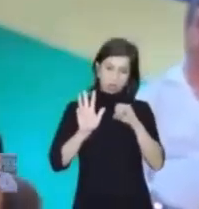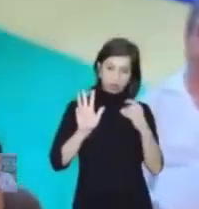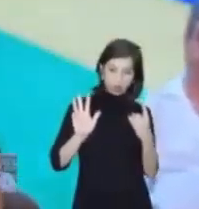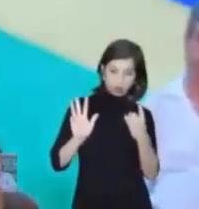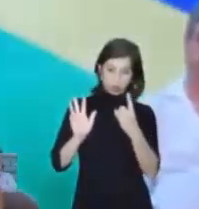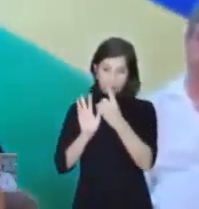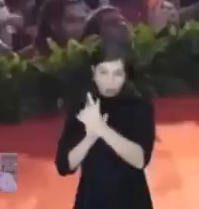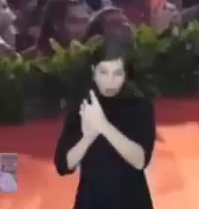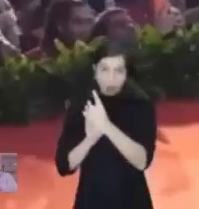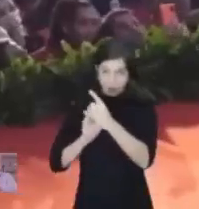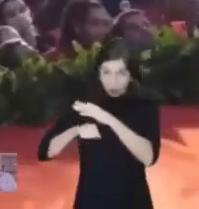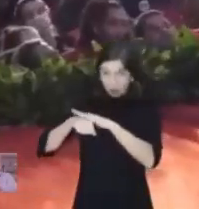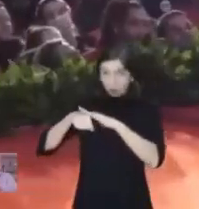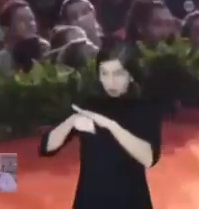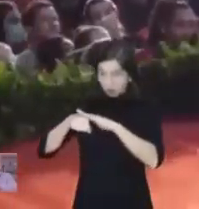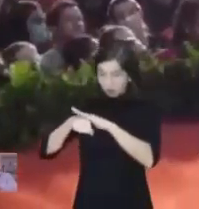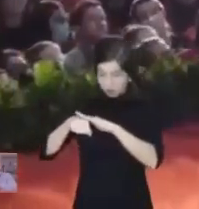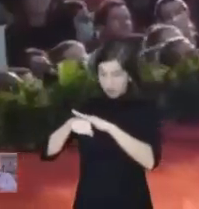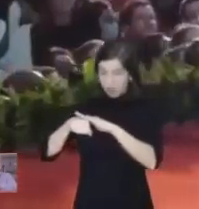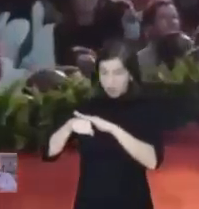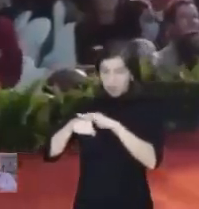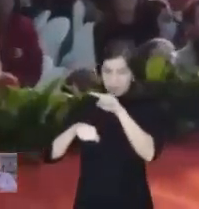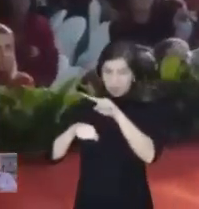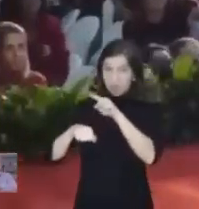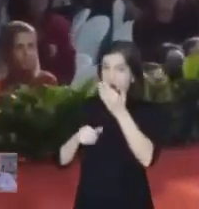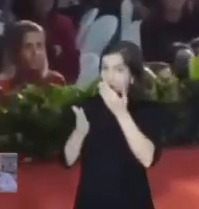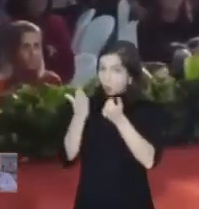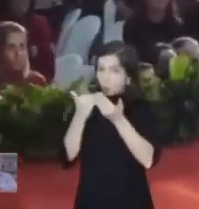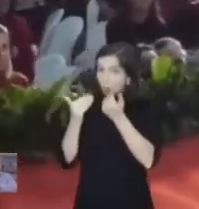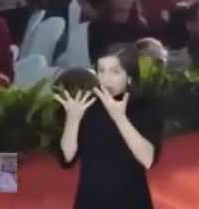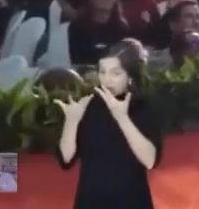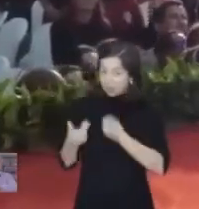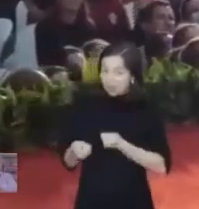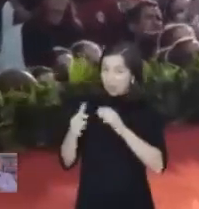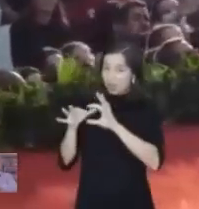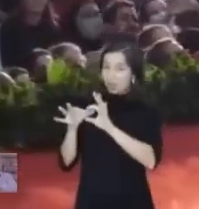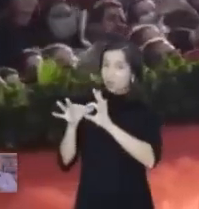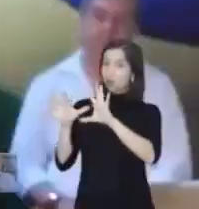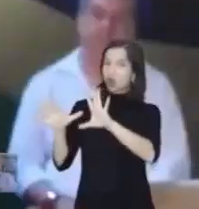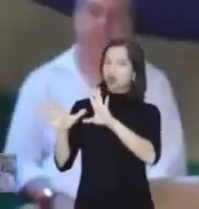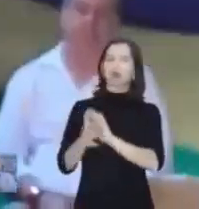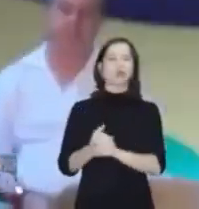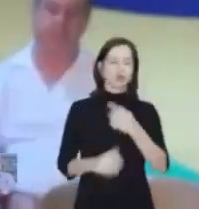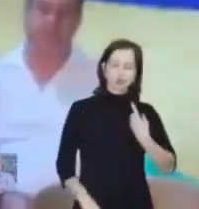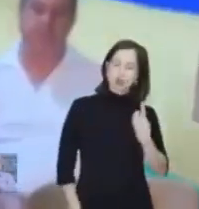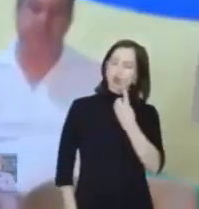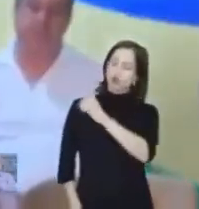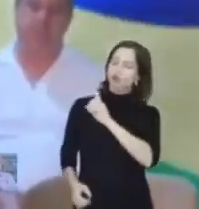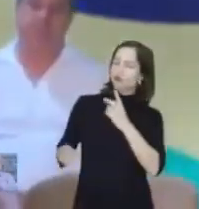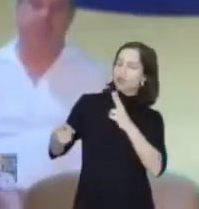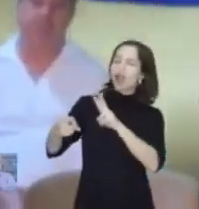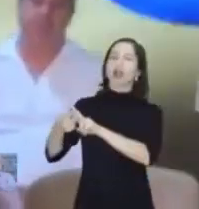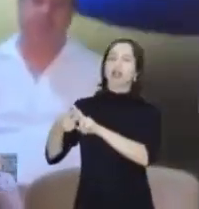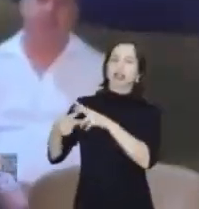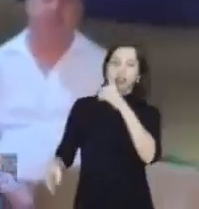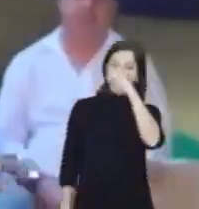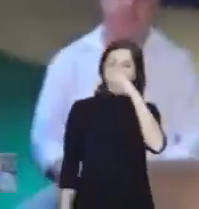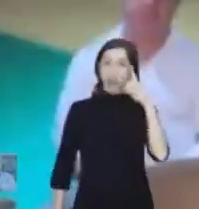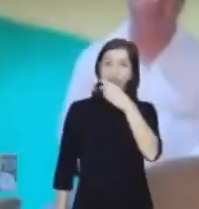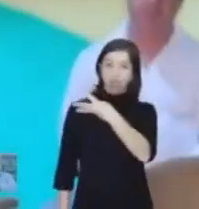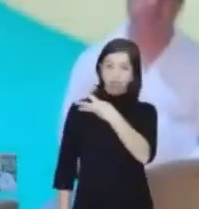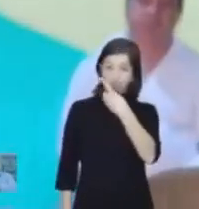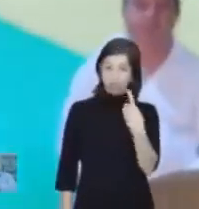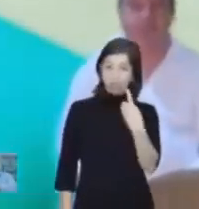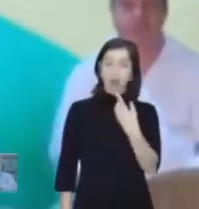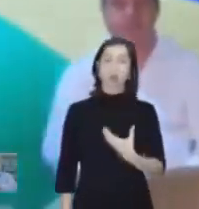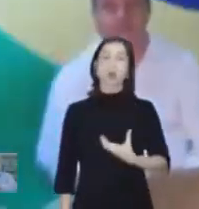acabar com a greve de fome eu solto eles e eu fui na cadeia dia Trinta e Um de dezembro conversar com os meninos que pai